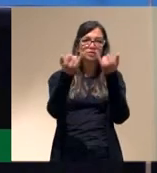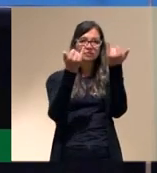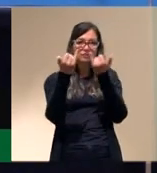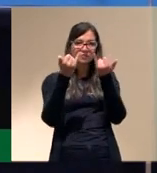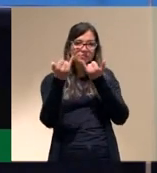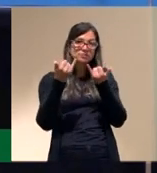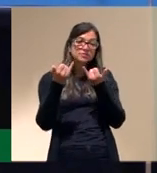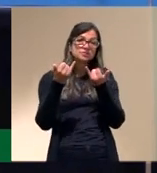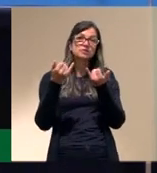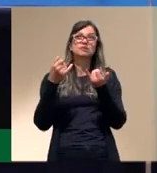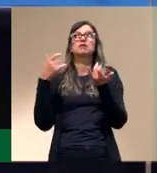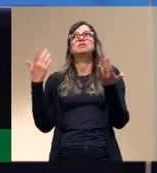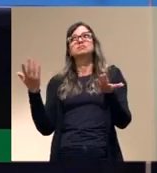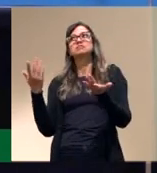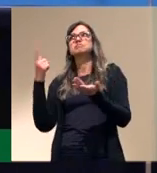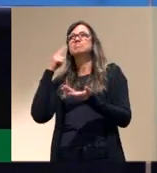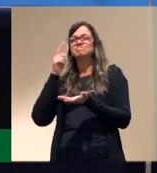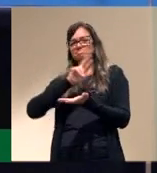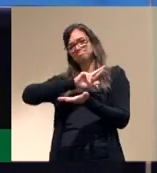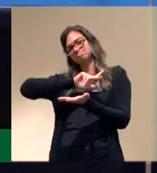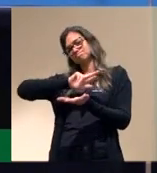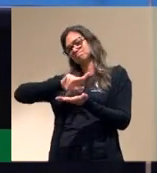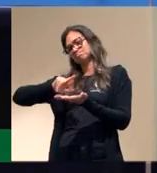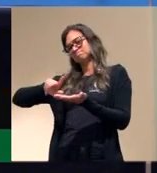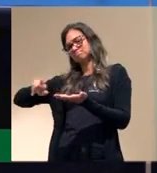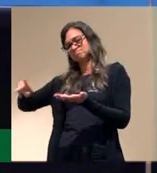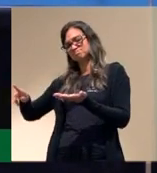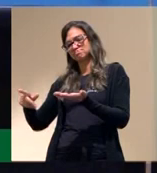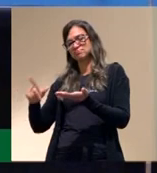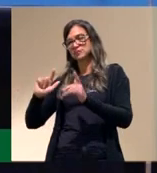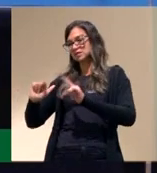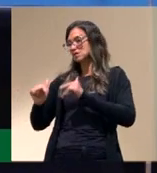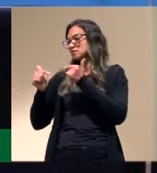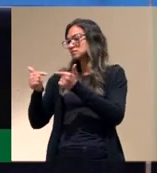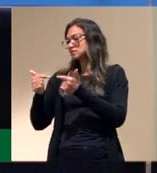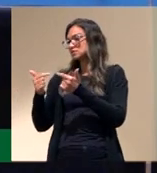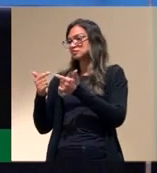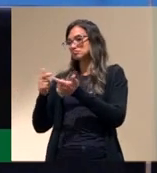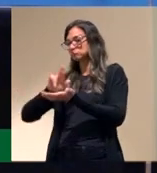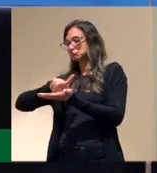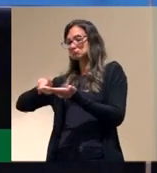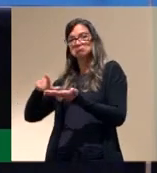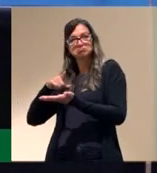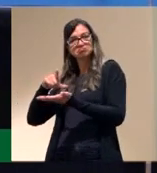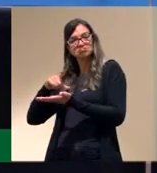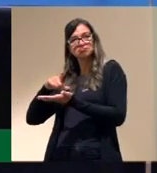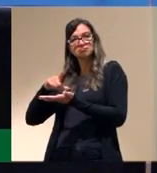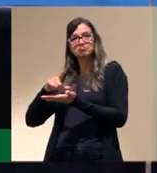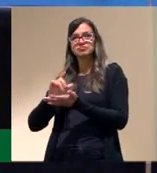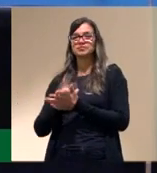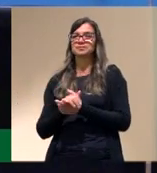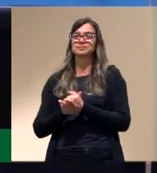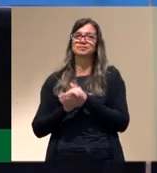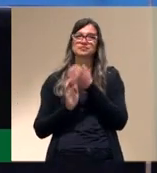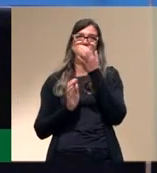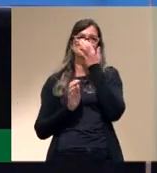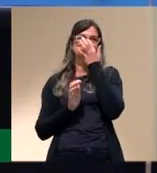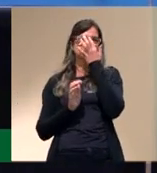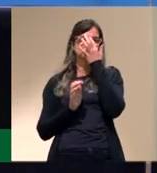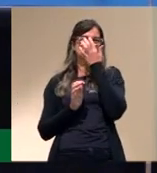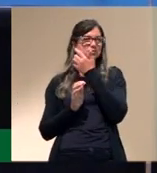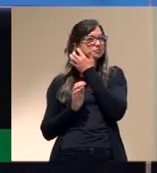já nos daria uma diversidade imensa na nossa ação, né? Na nossa ação pedagógica, na nossa